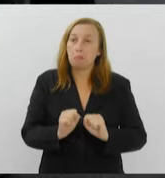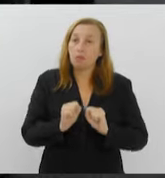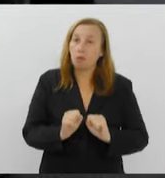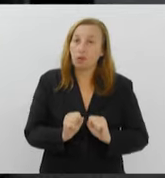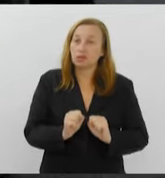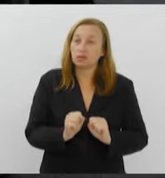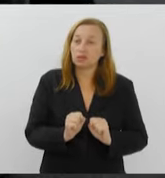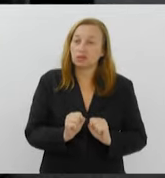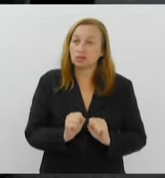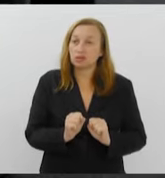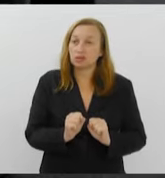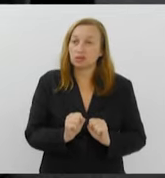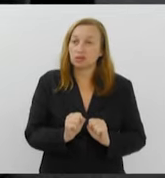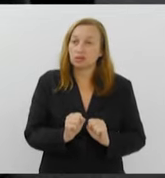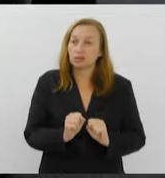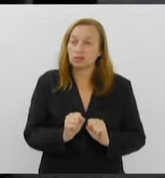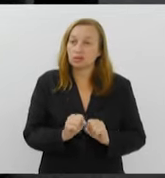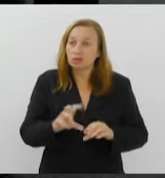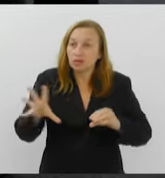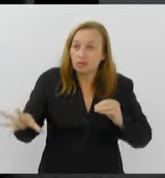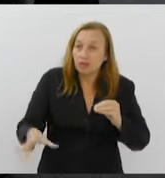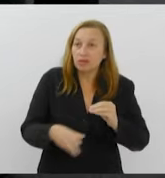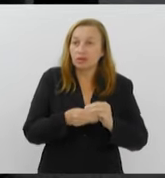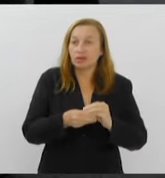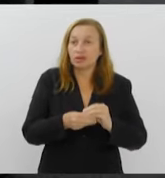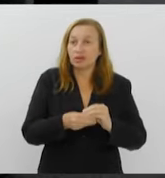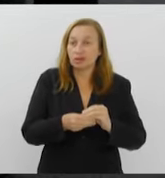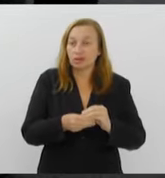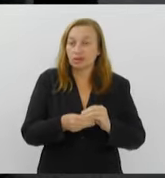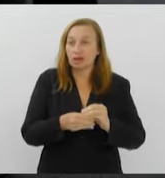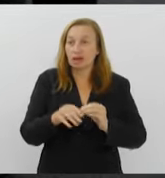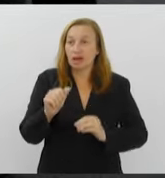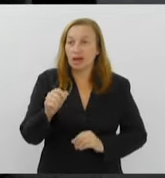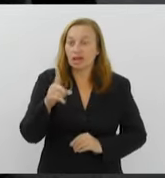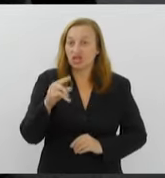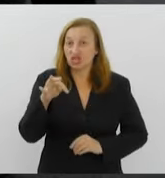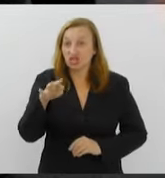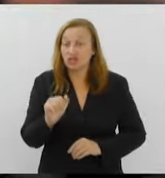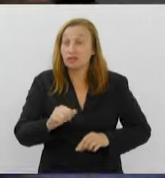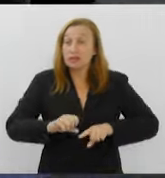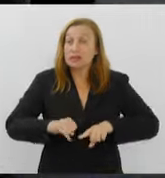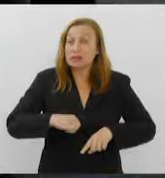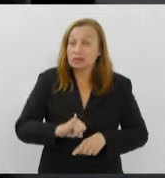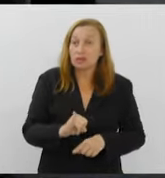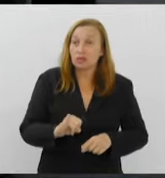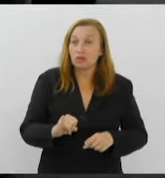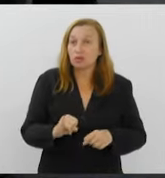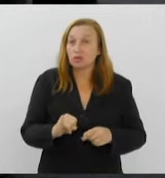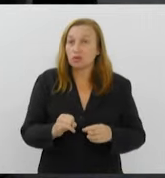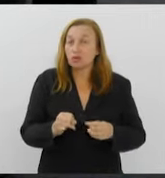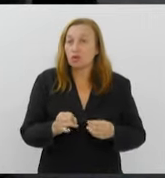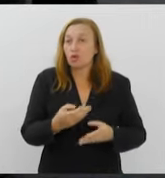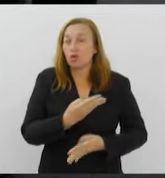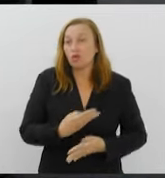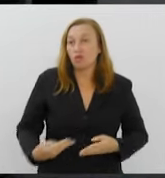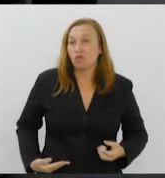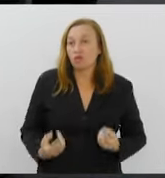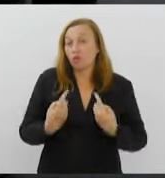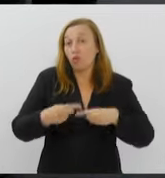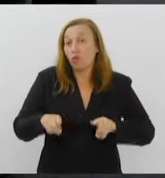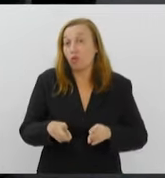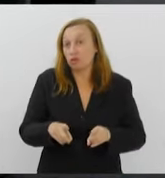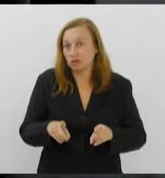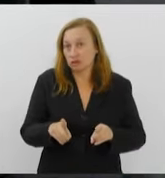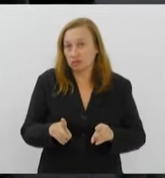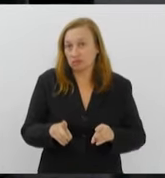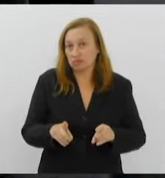como uma emenda aditiva. Se o governo for contra e vetar, tudo bem, não é um